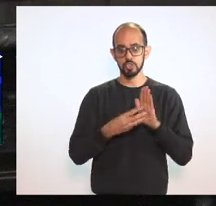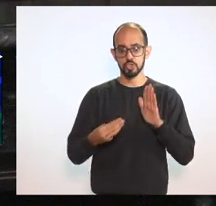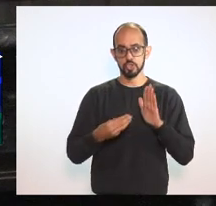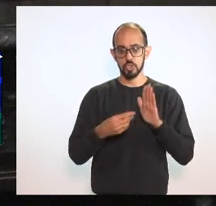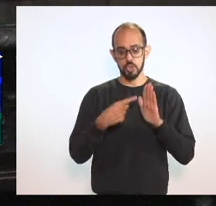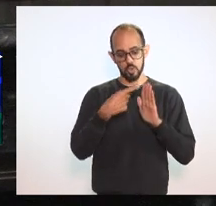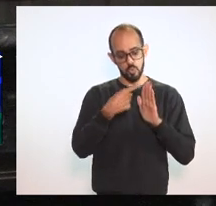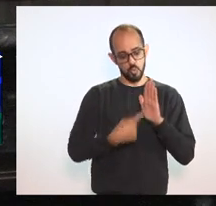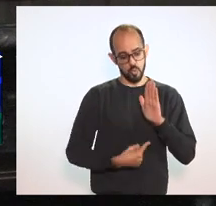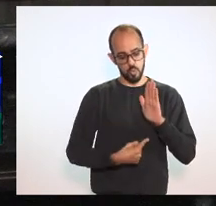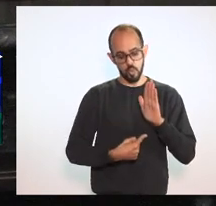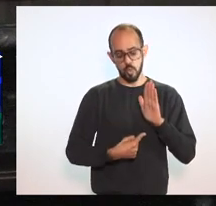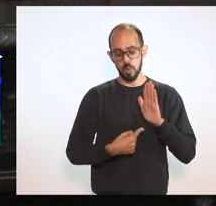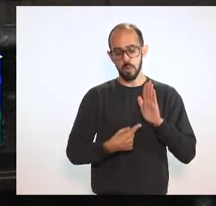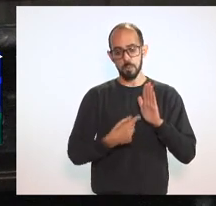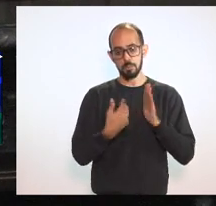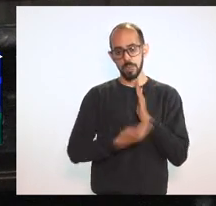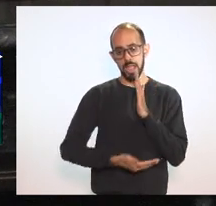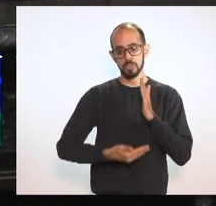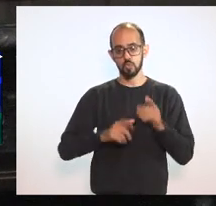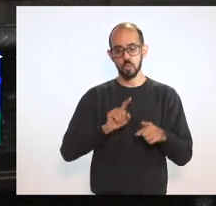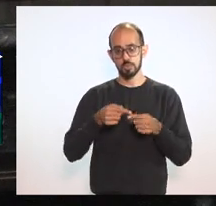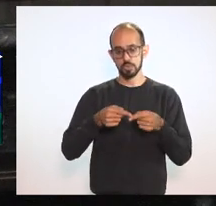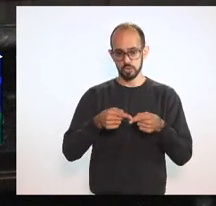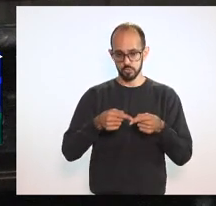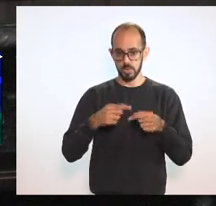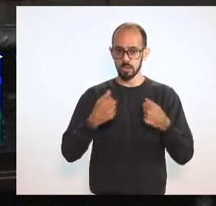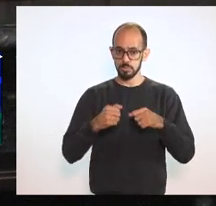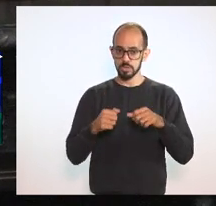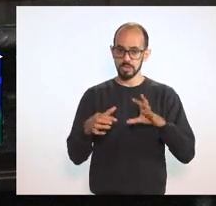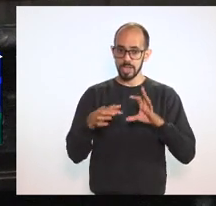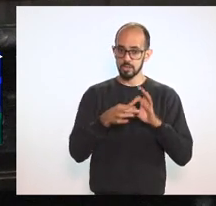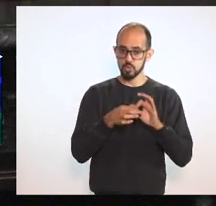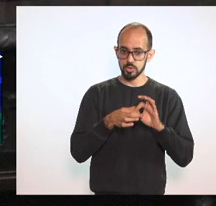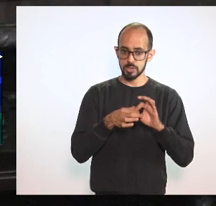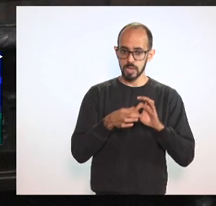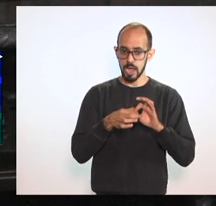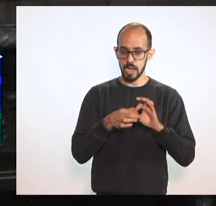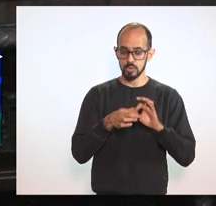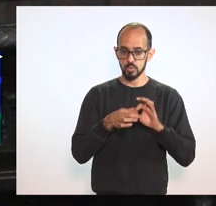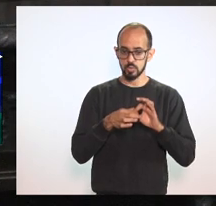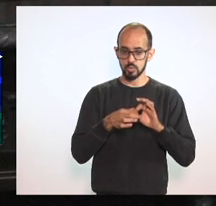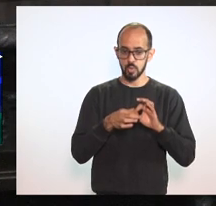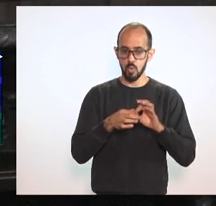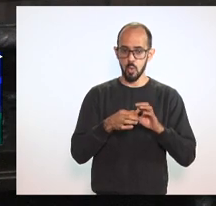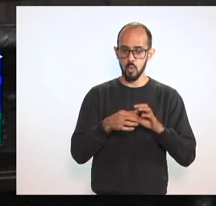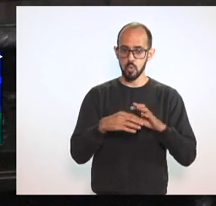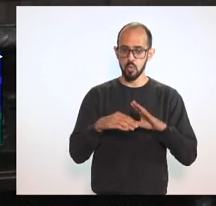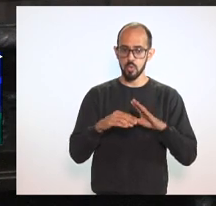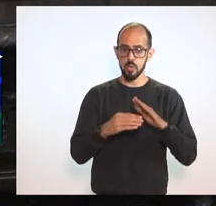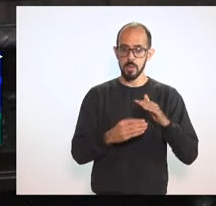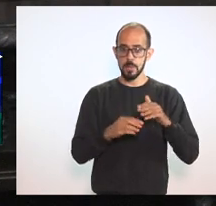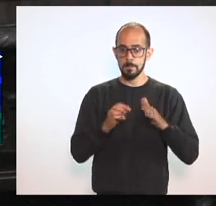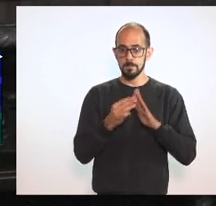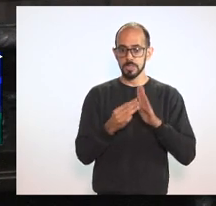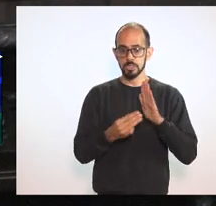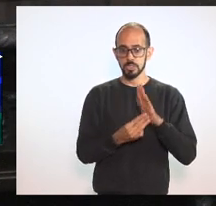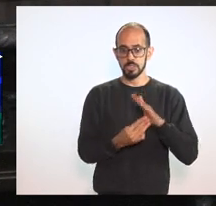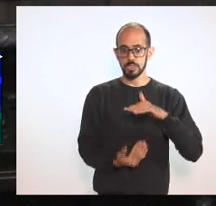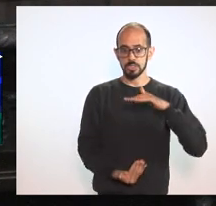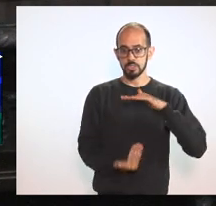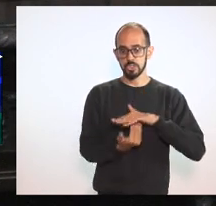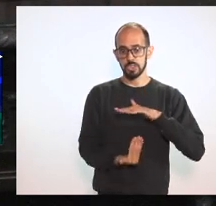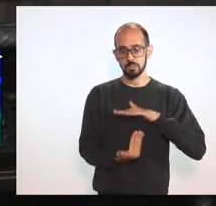ela tem que estar associada tem que estar associada ao máximo possível de medidas restritivas o